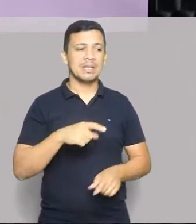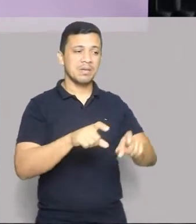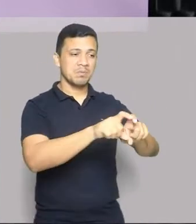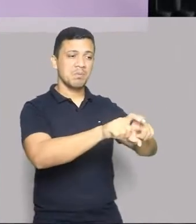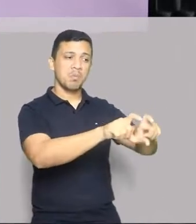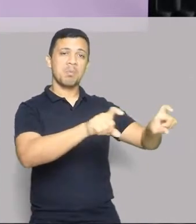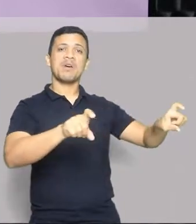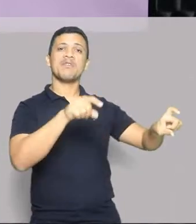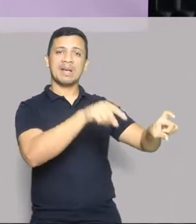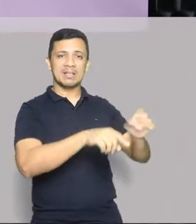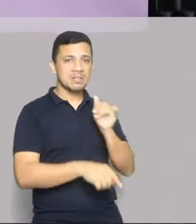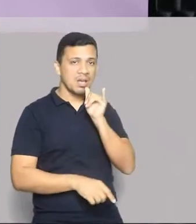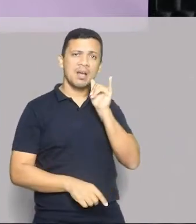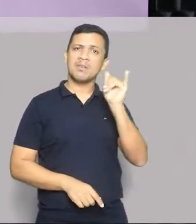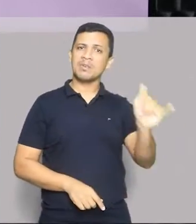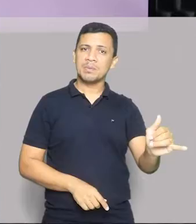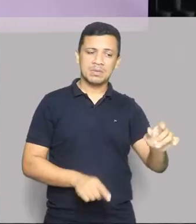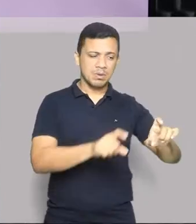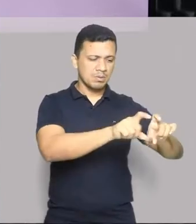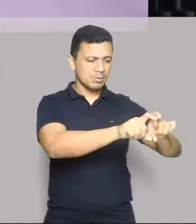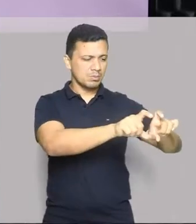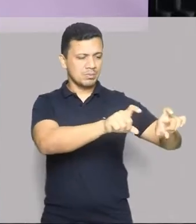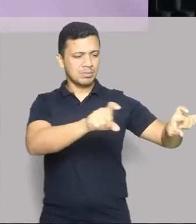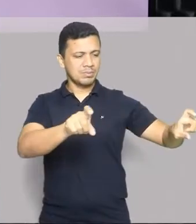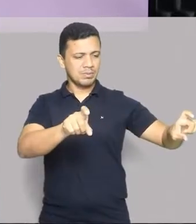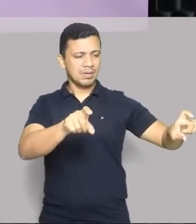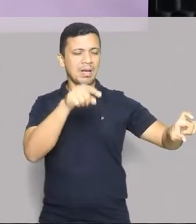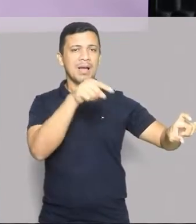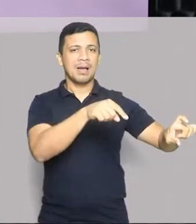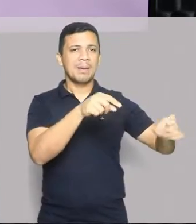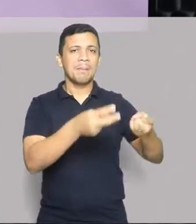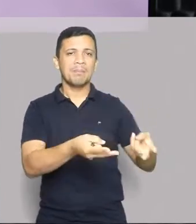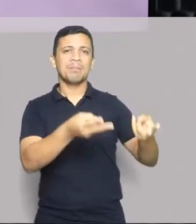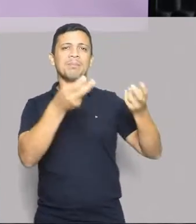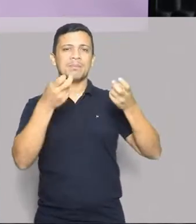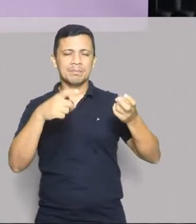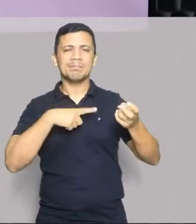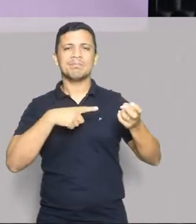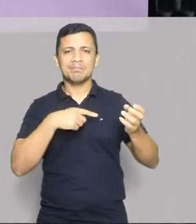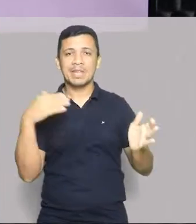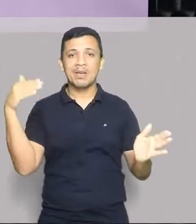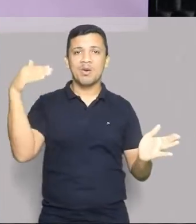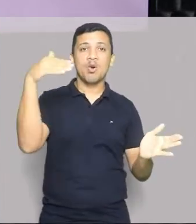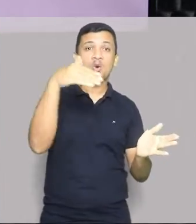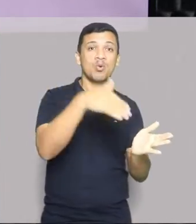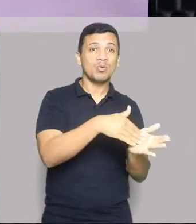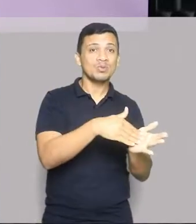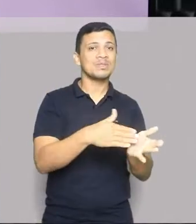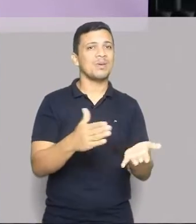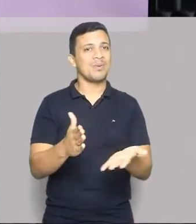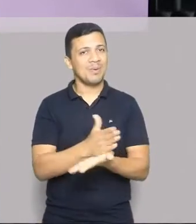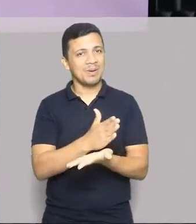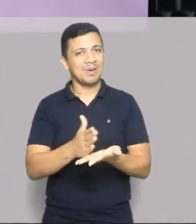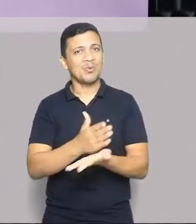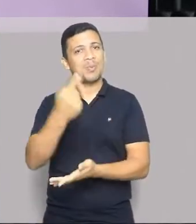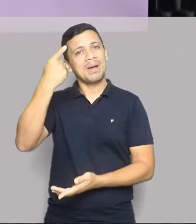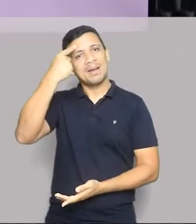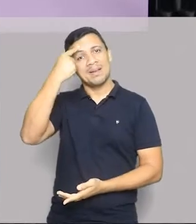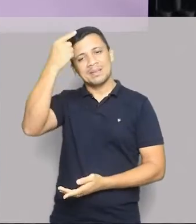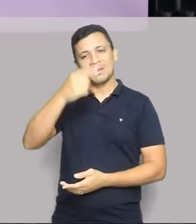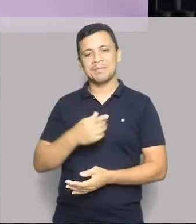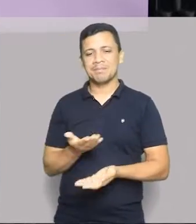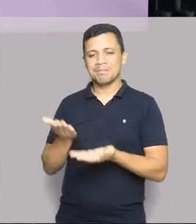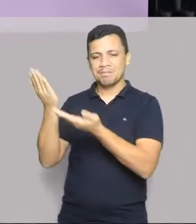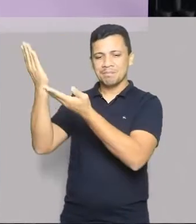afirmação e a partir dessa afirmação se extrai uma conclusão, certo? Então você tem, vejamos o